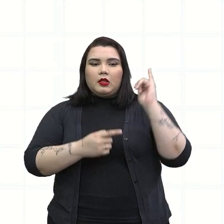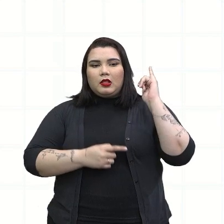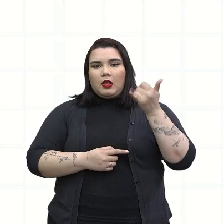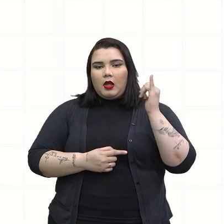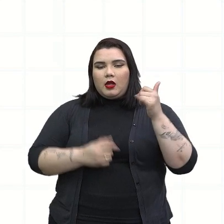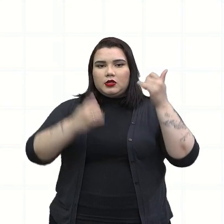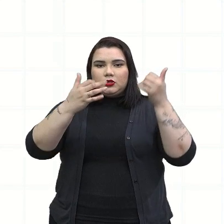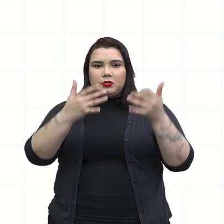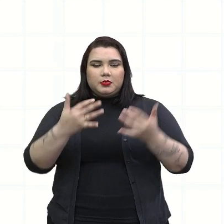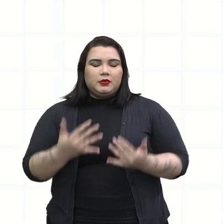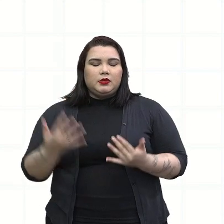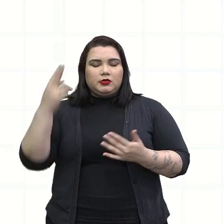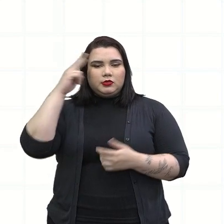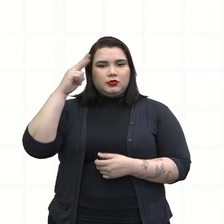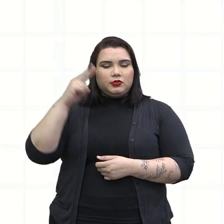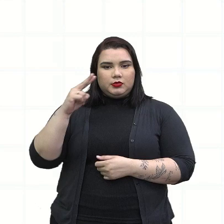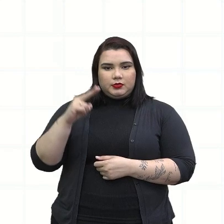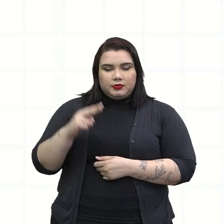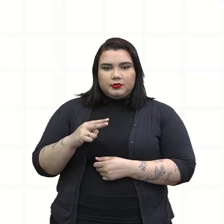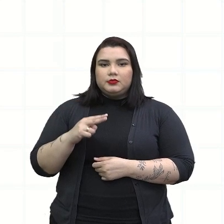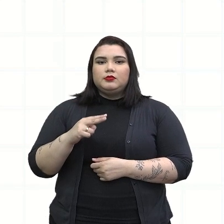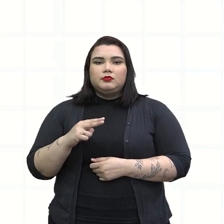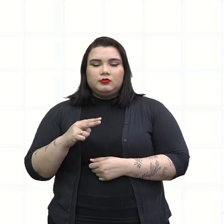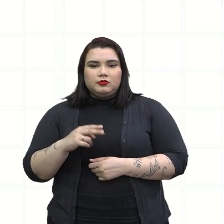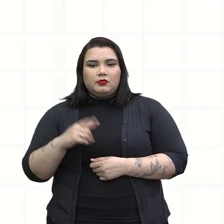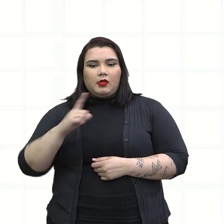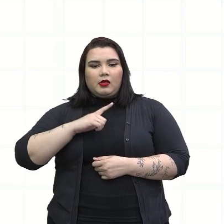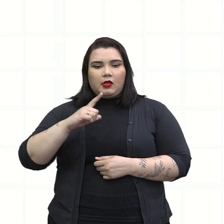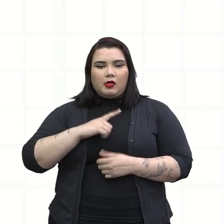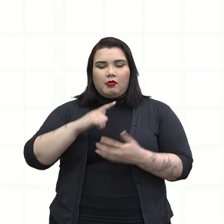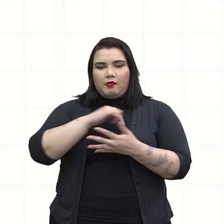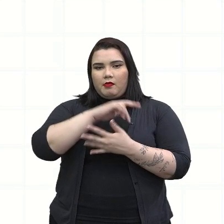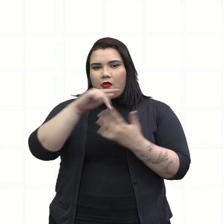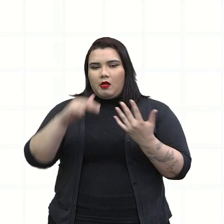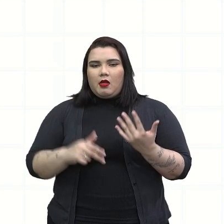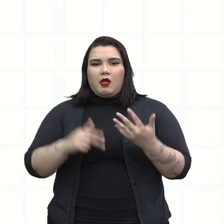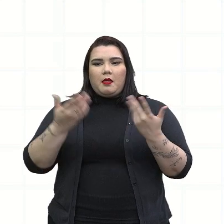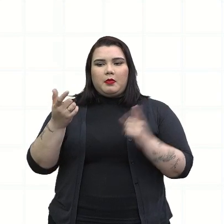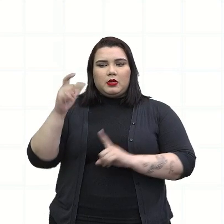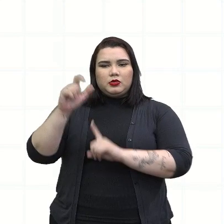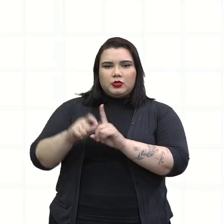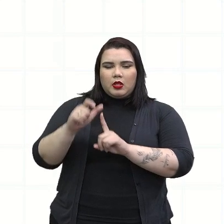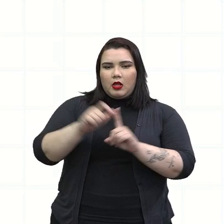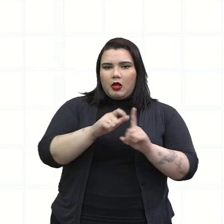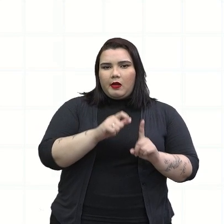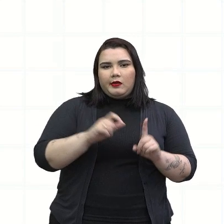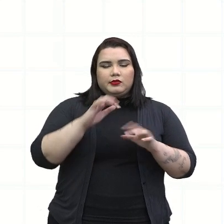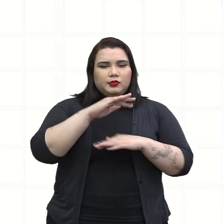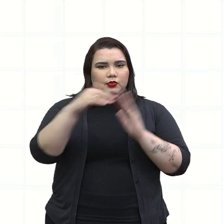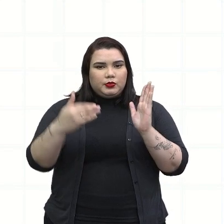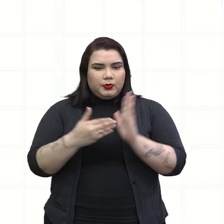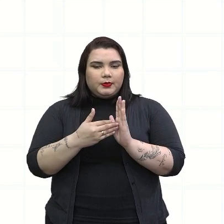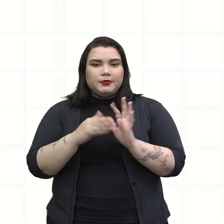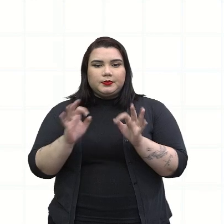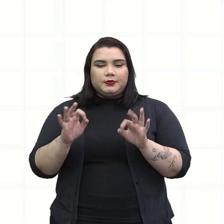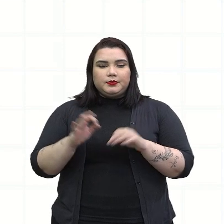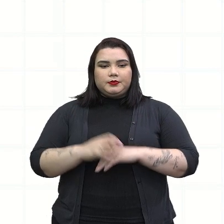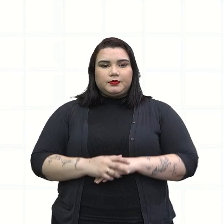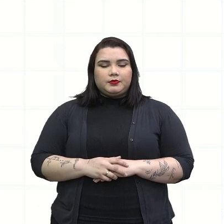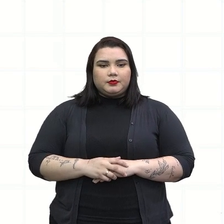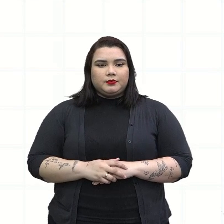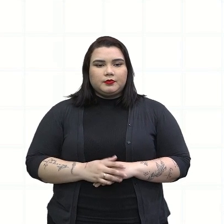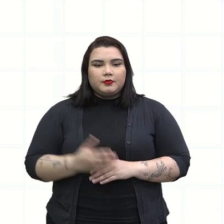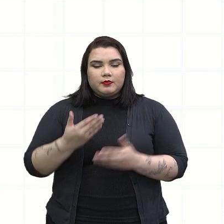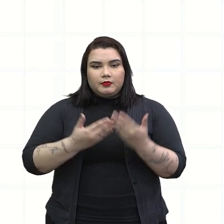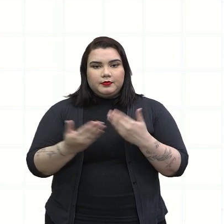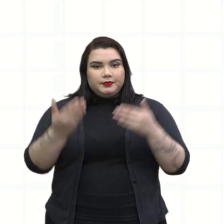contar histórias, narrar, né? Ali envolvido com enredo, personagens, ok? Então, vamos falar